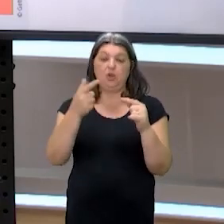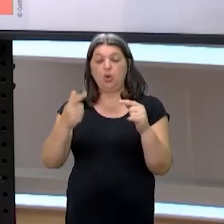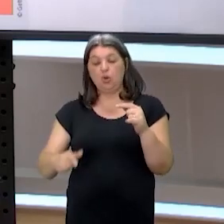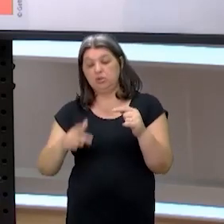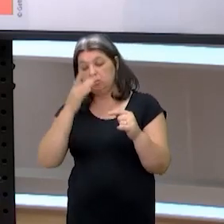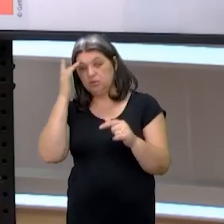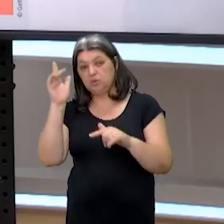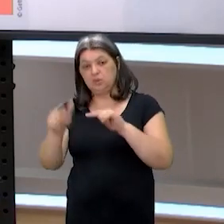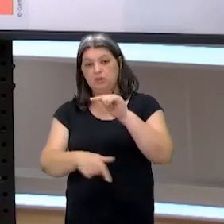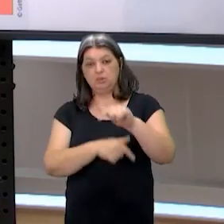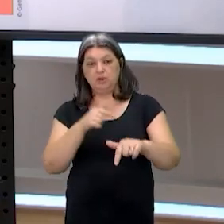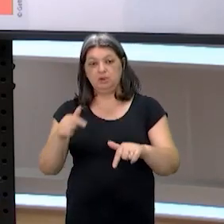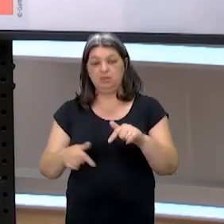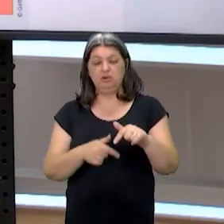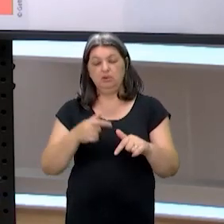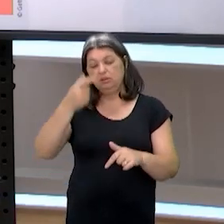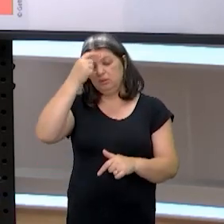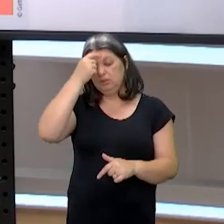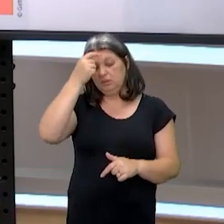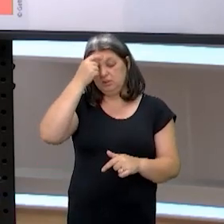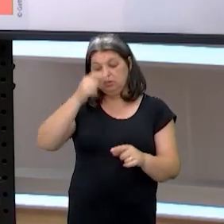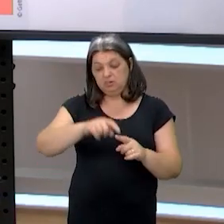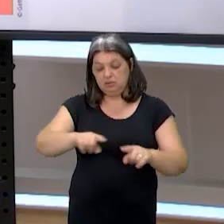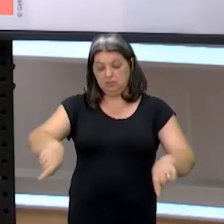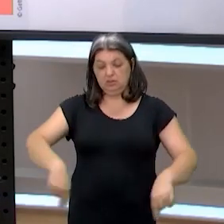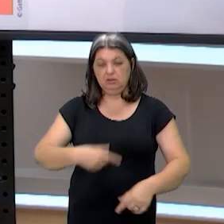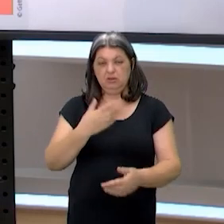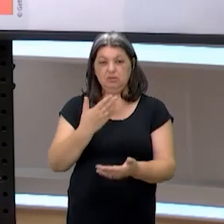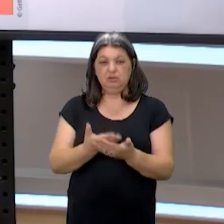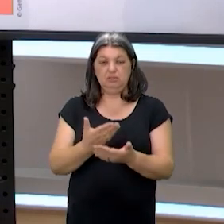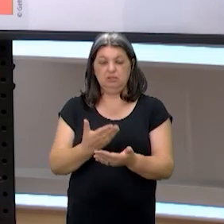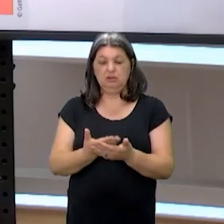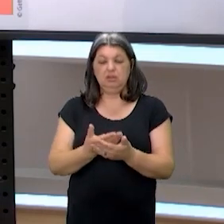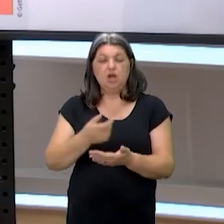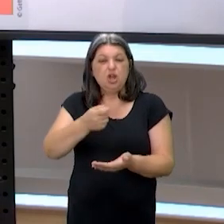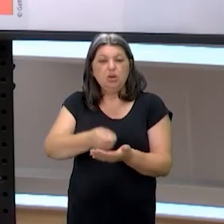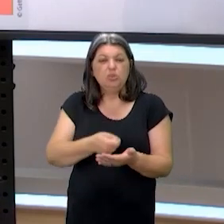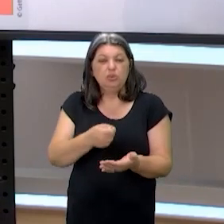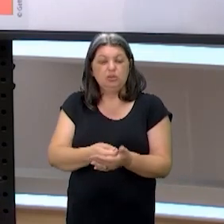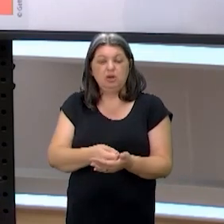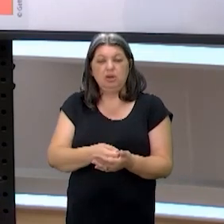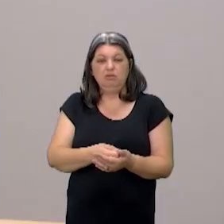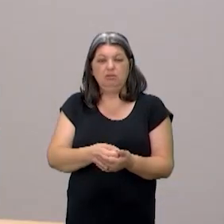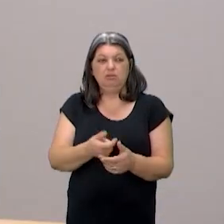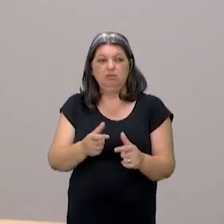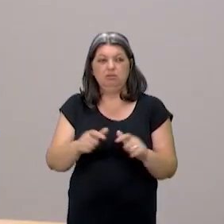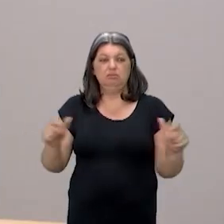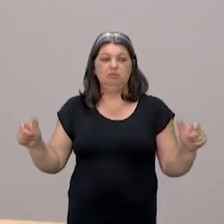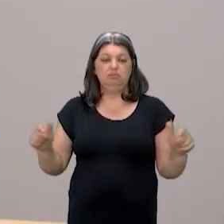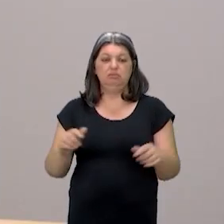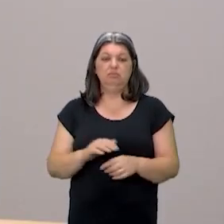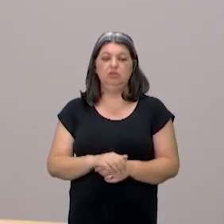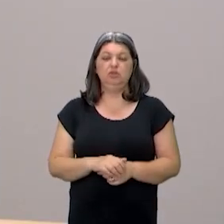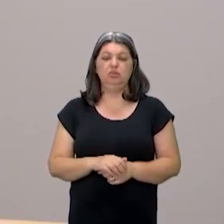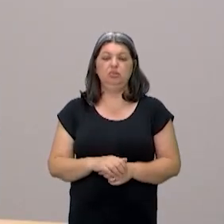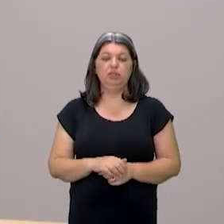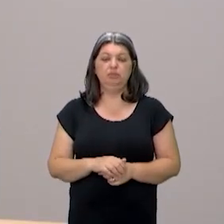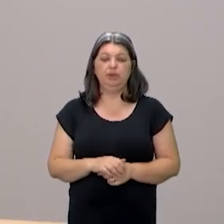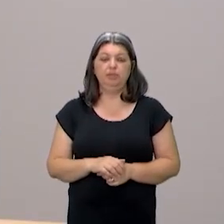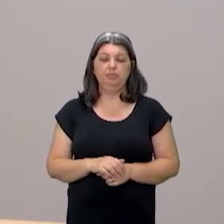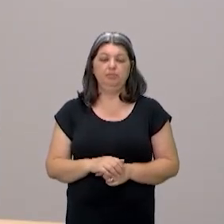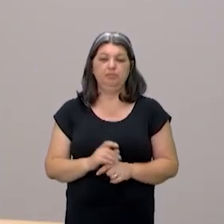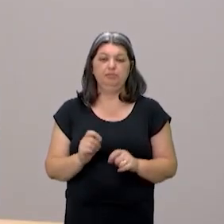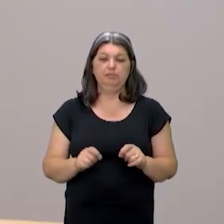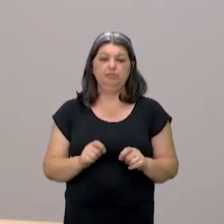trabalhadores para ter uma consciência de classe e lutar por uma melhoria da categoria. Não é isso também? E aí a gente chega num processo de